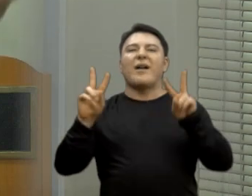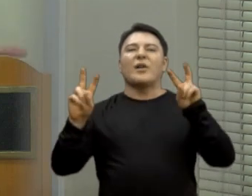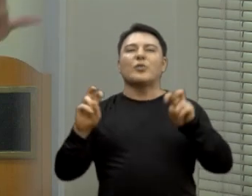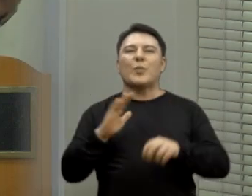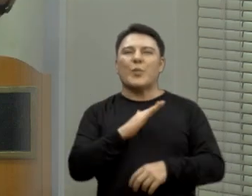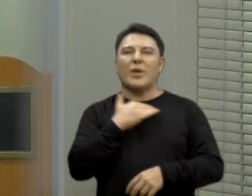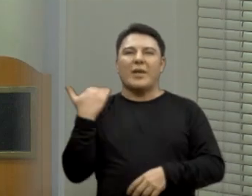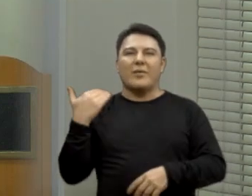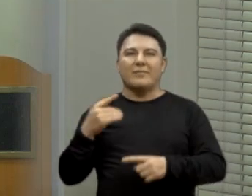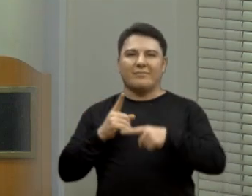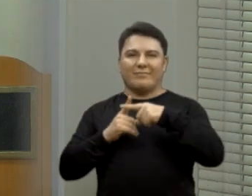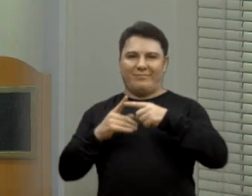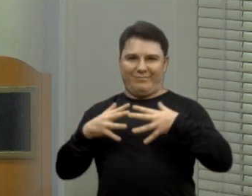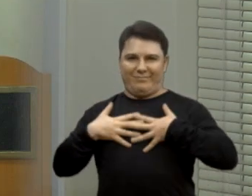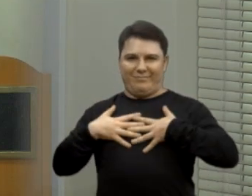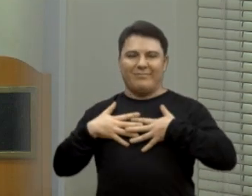que